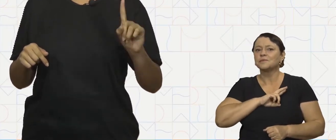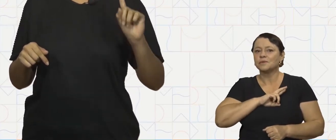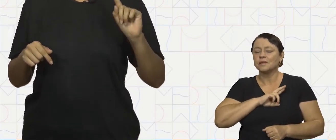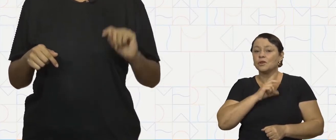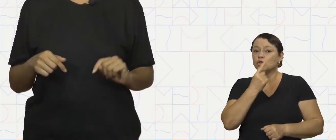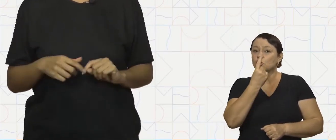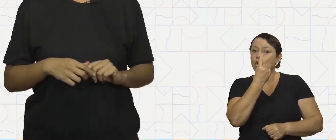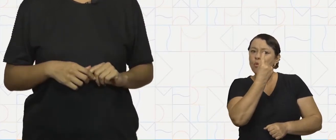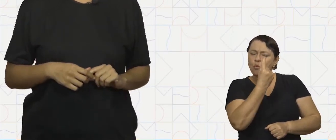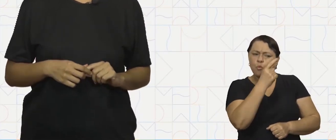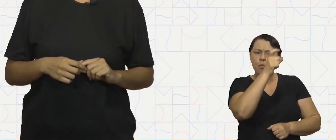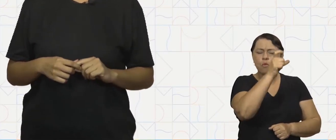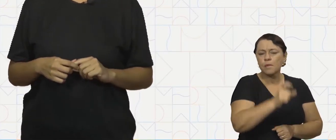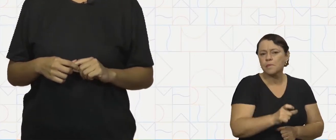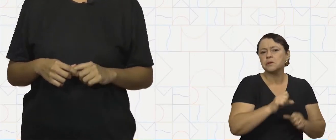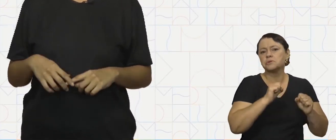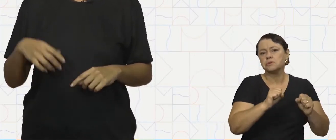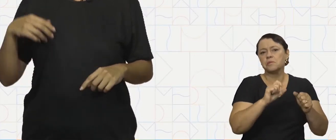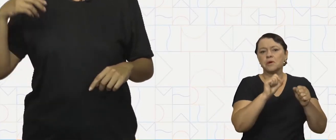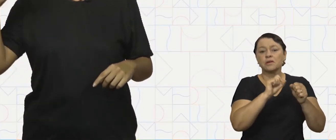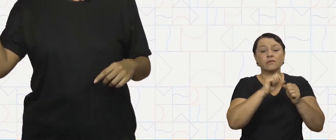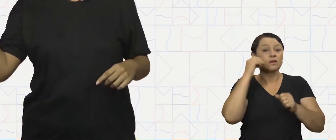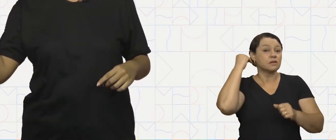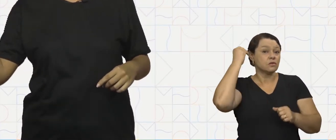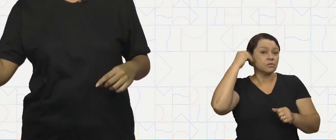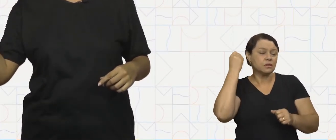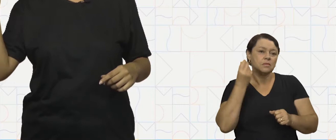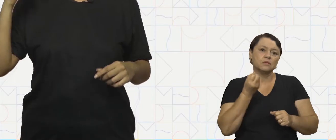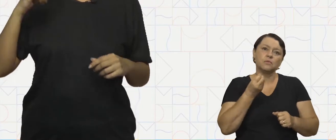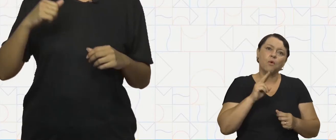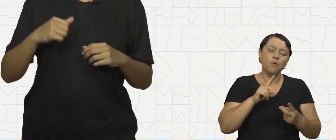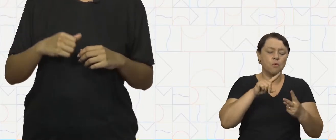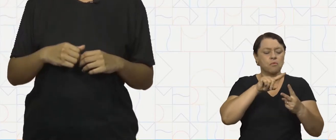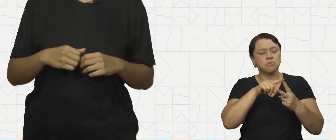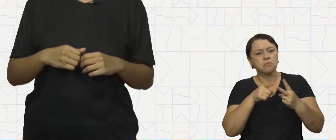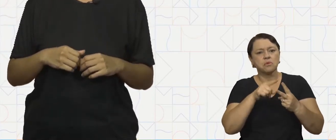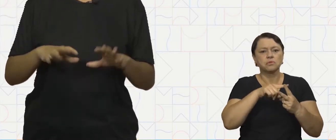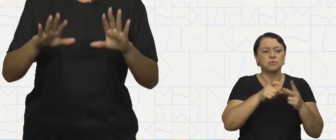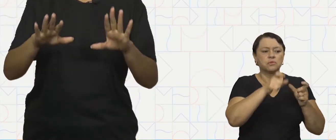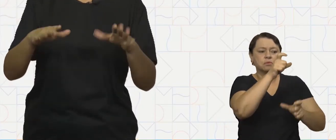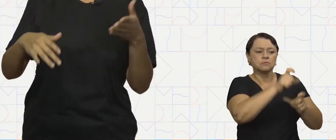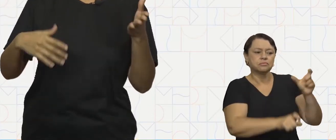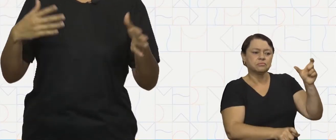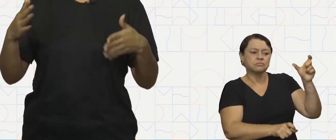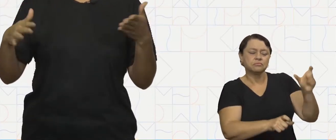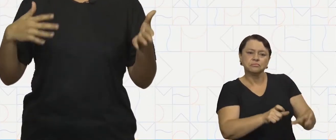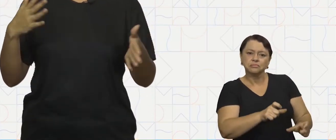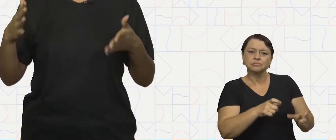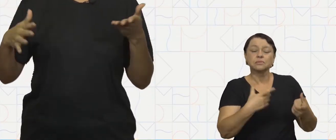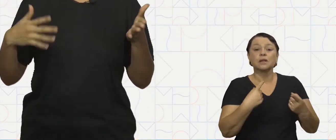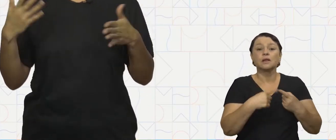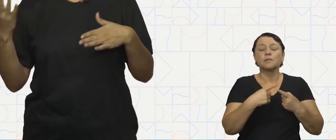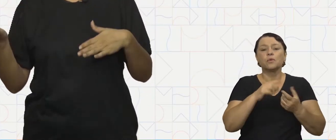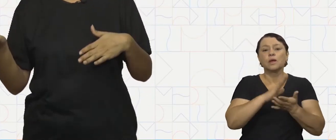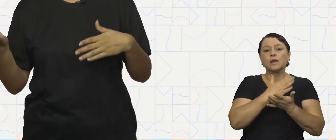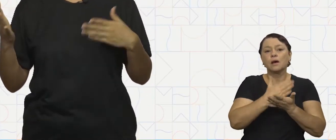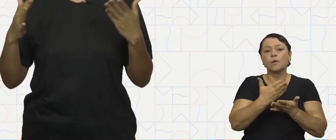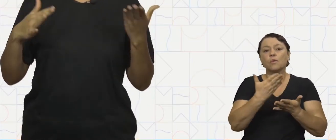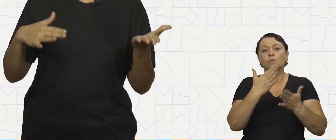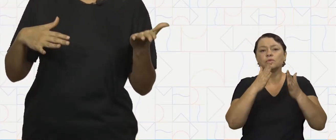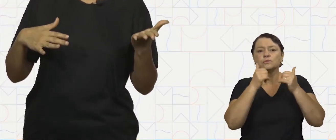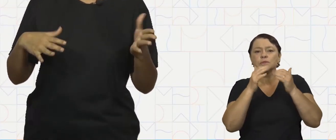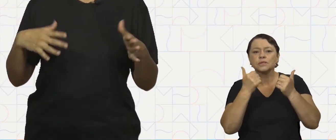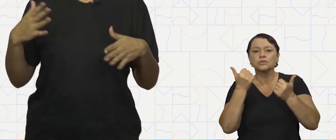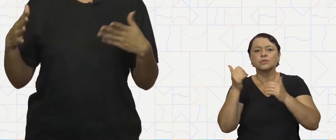apenas uma pessoa pode fazer o experimento. Ou no máximo disseram 2 pessoas. Deve ser porque alguns contaram com o papai,